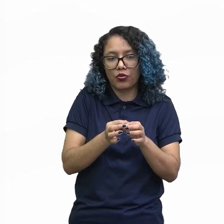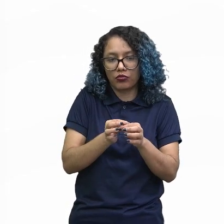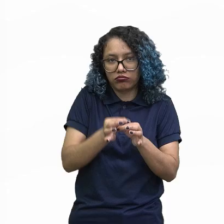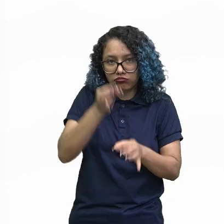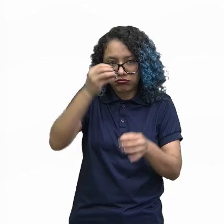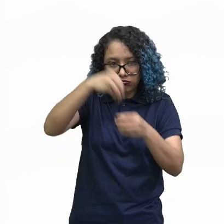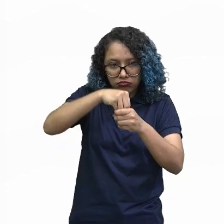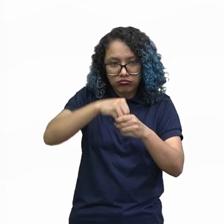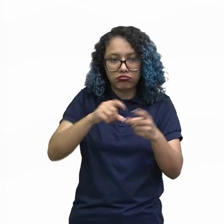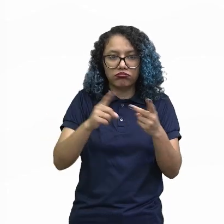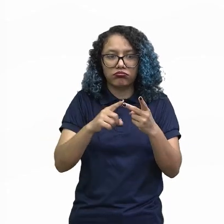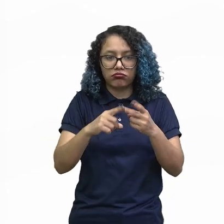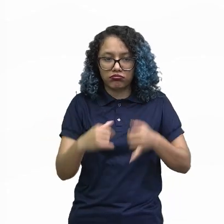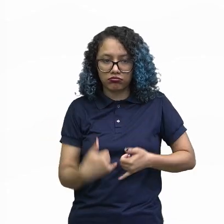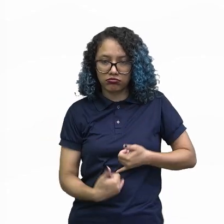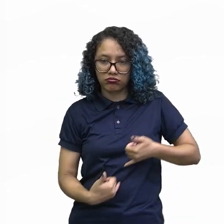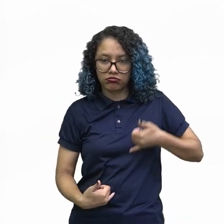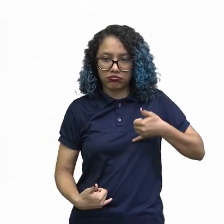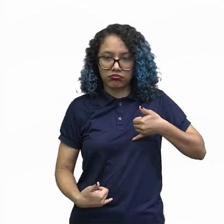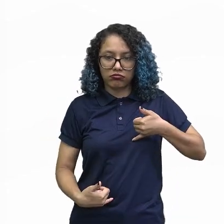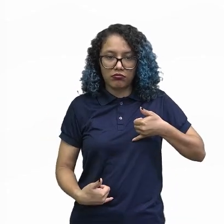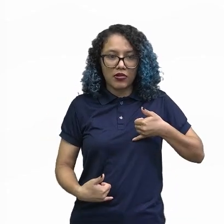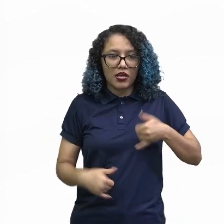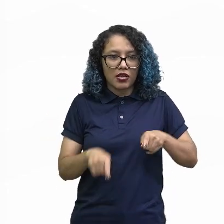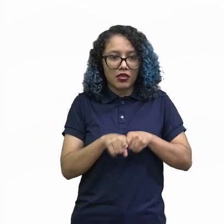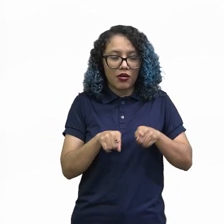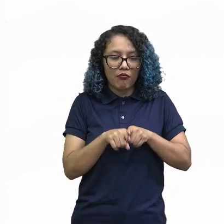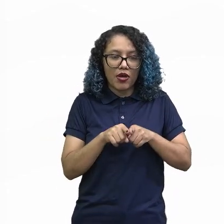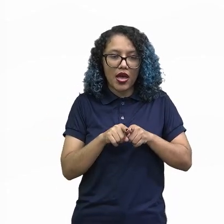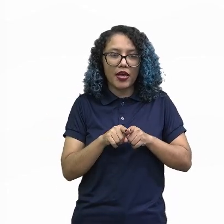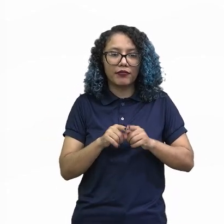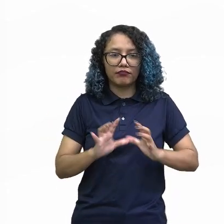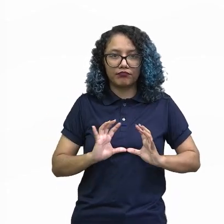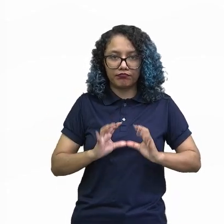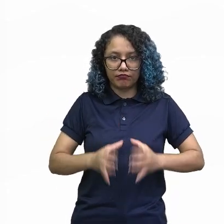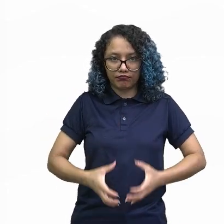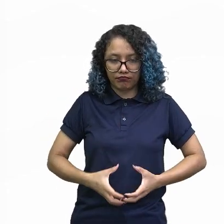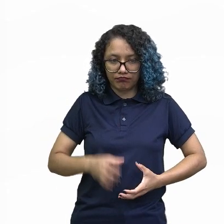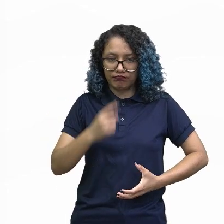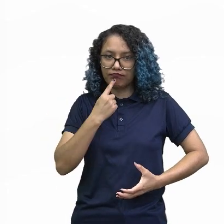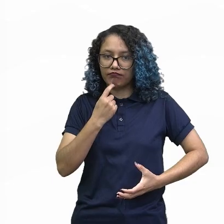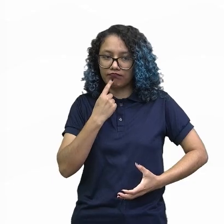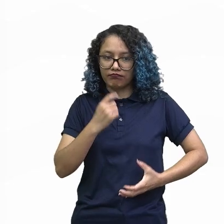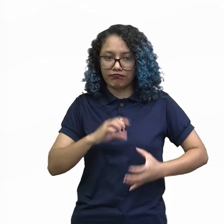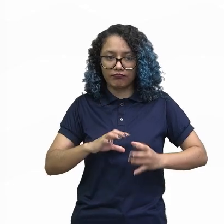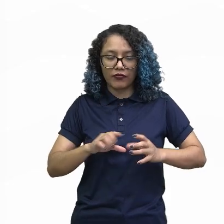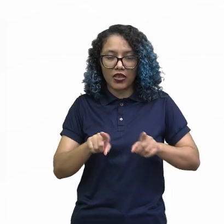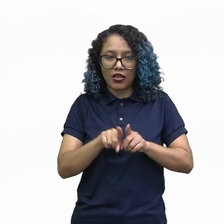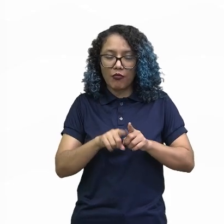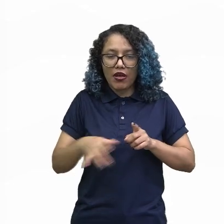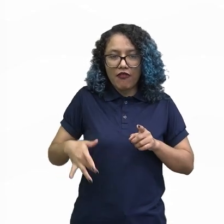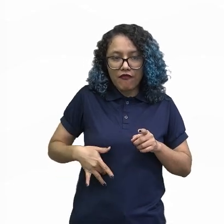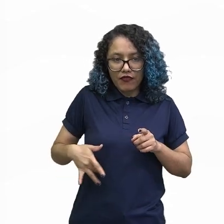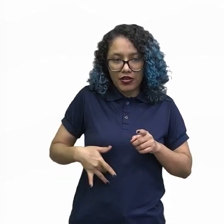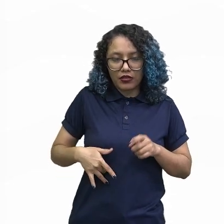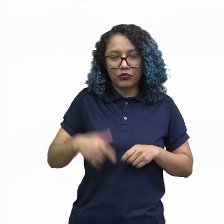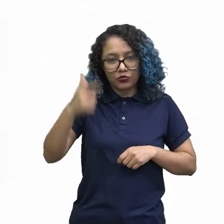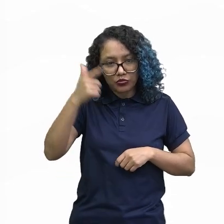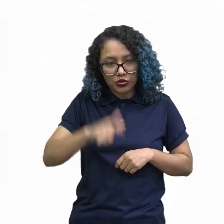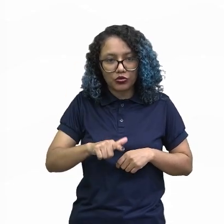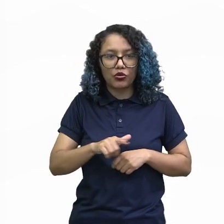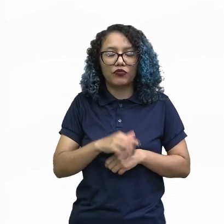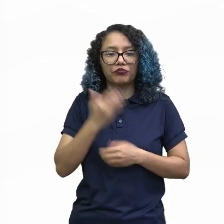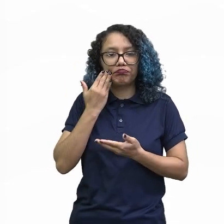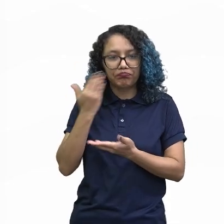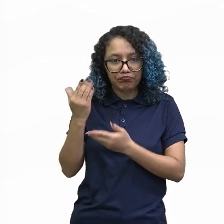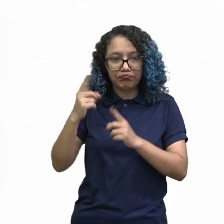umbilical, a placenta e também o fígado, certo? Então, para reforçar, Células tronco adultas ou multipotentes, elas